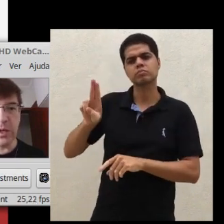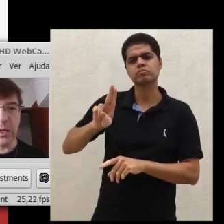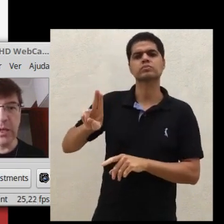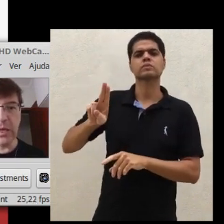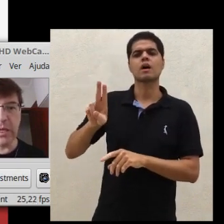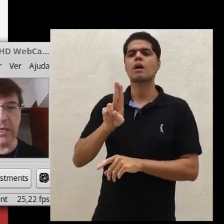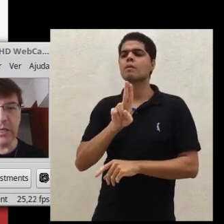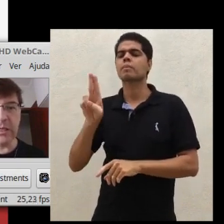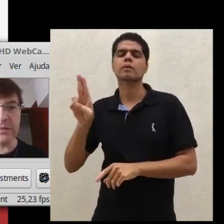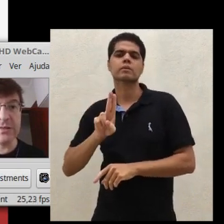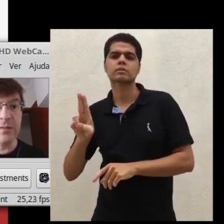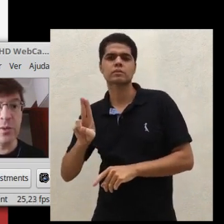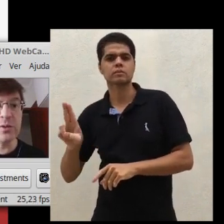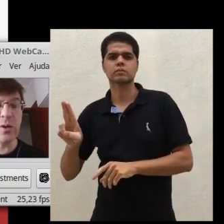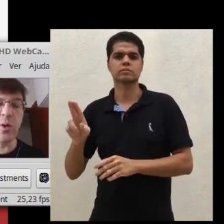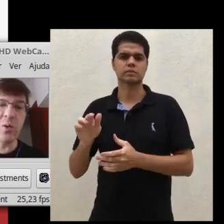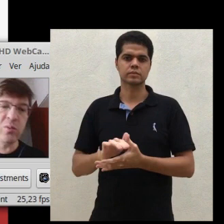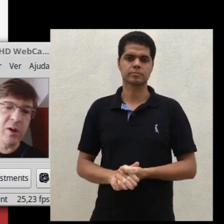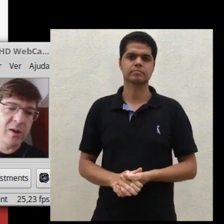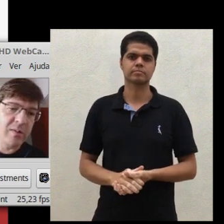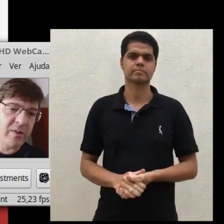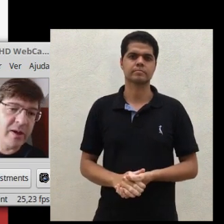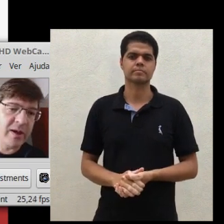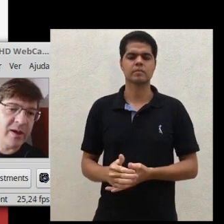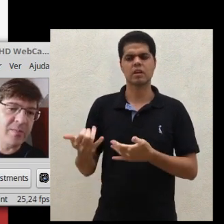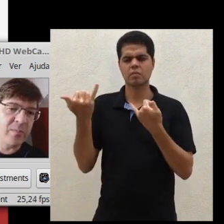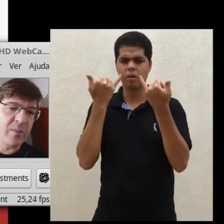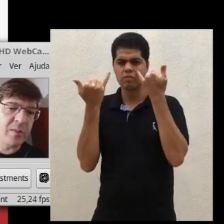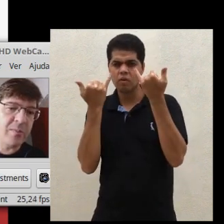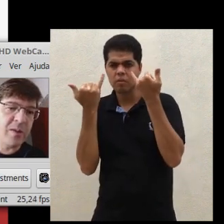muito símbolos ou